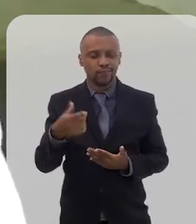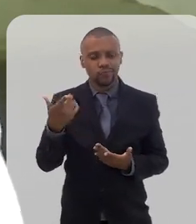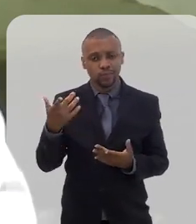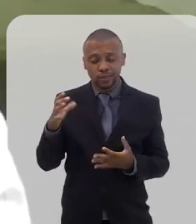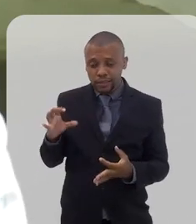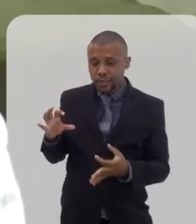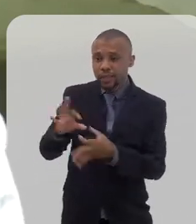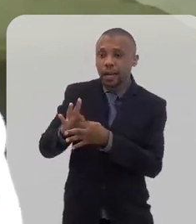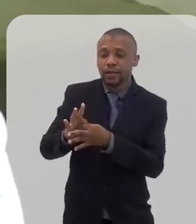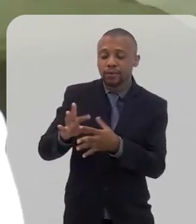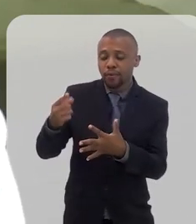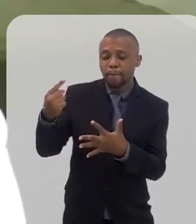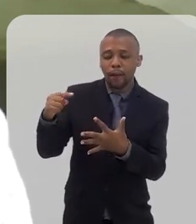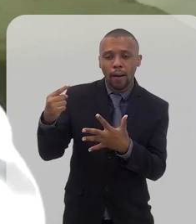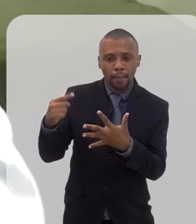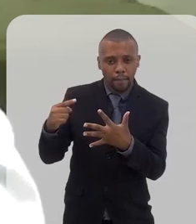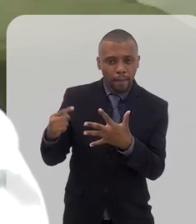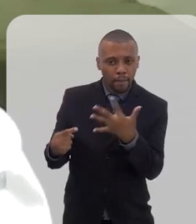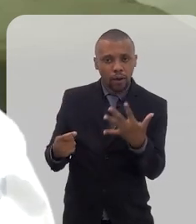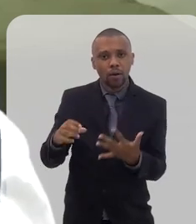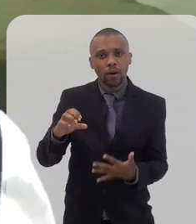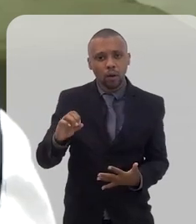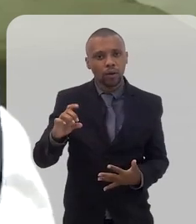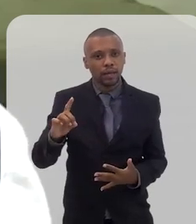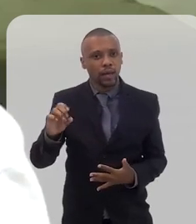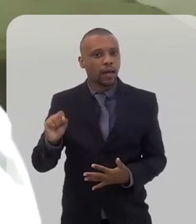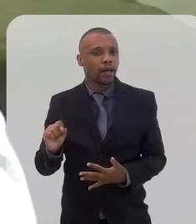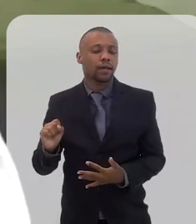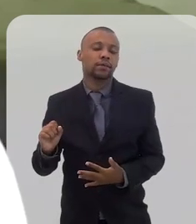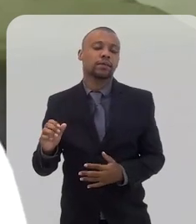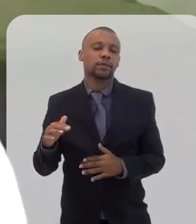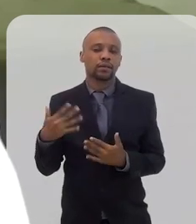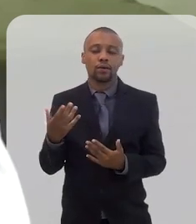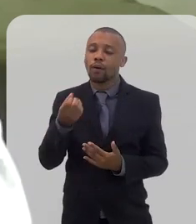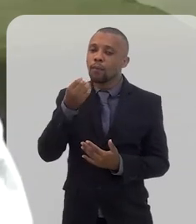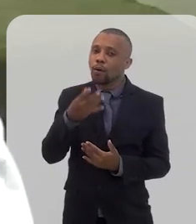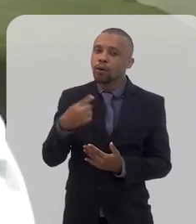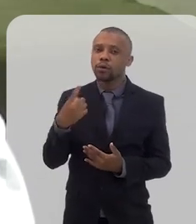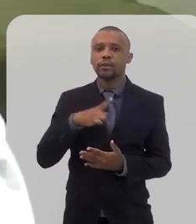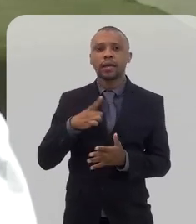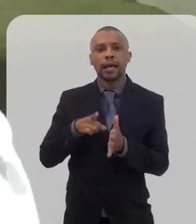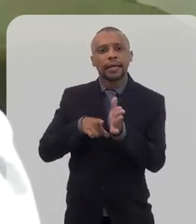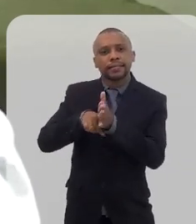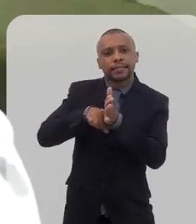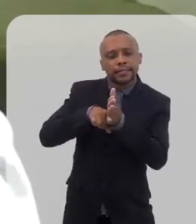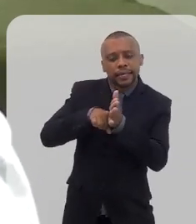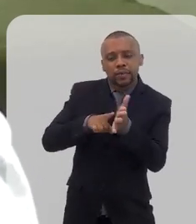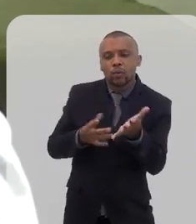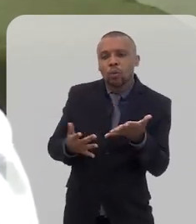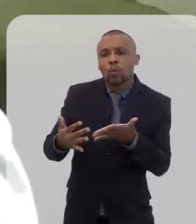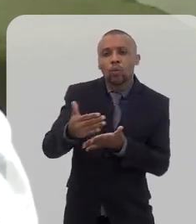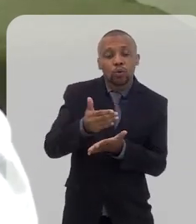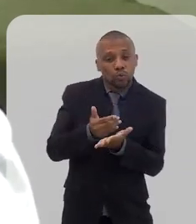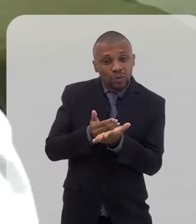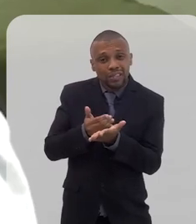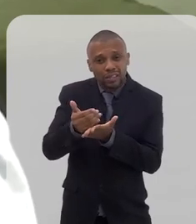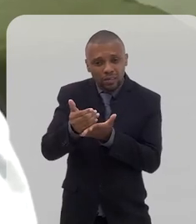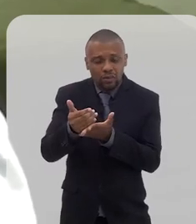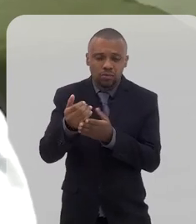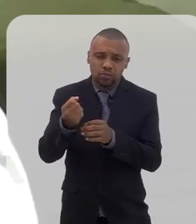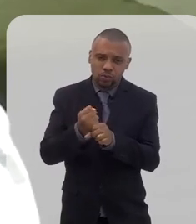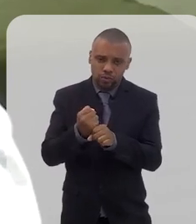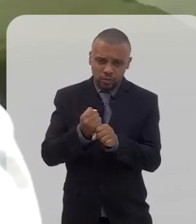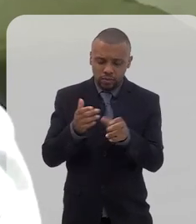quesitos do censo e do entorno estão linkados com os ODS. Então, é muito bom que a gente tenha esse censo ainda no início